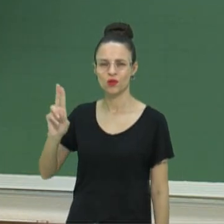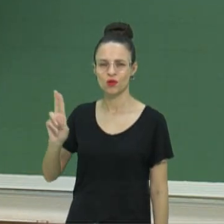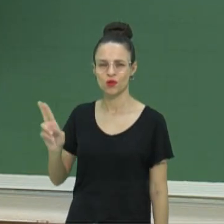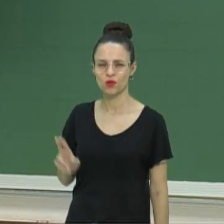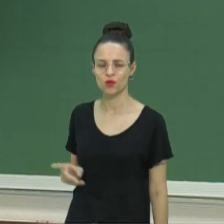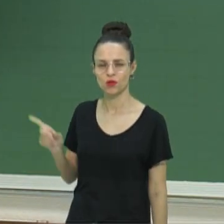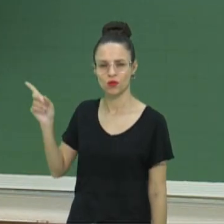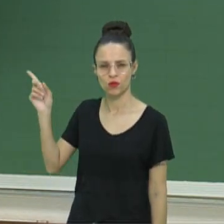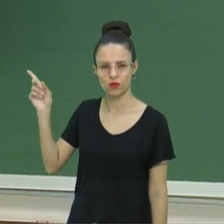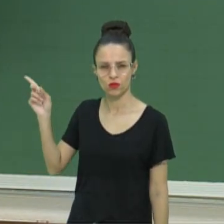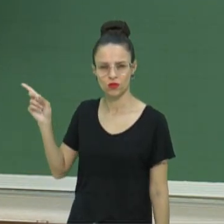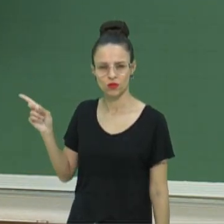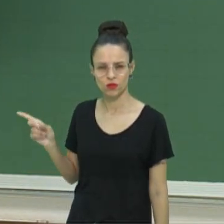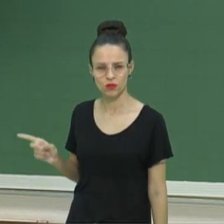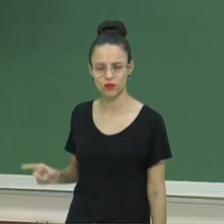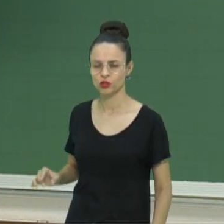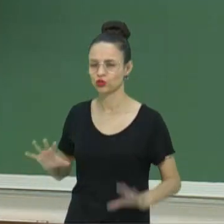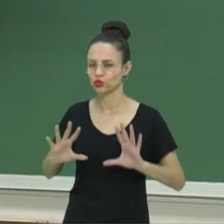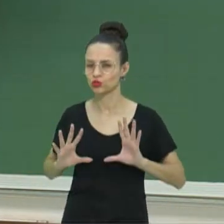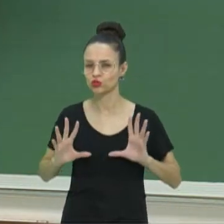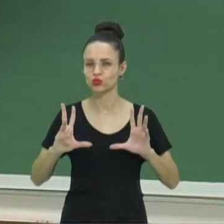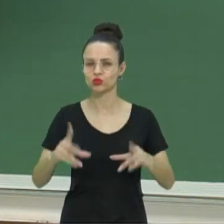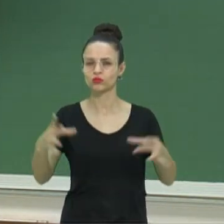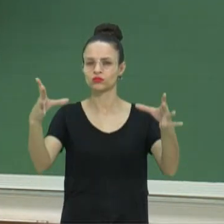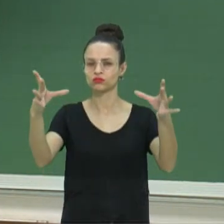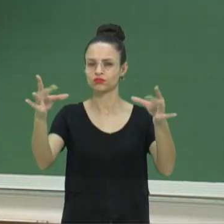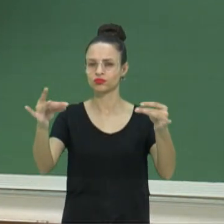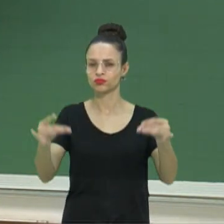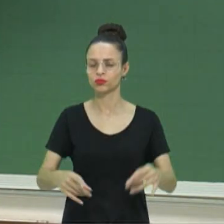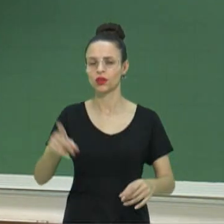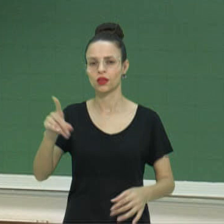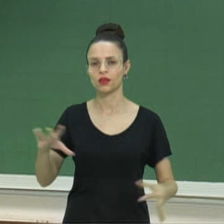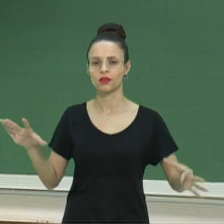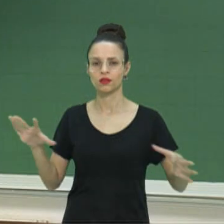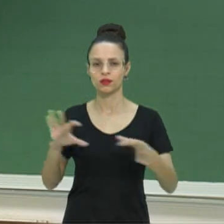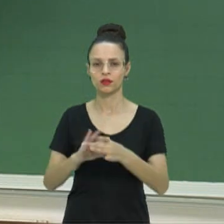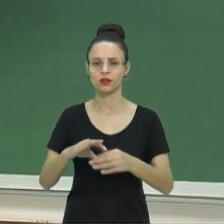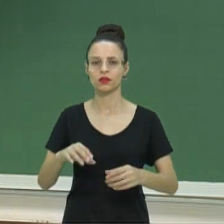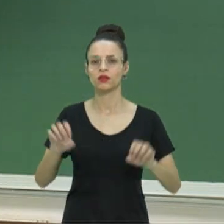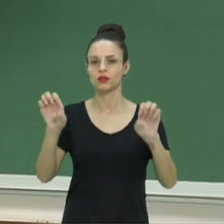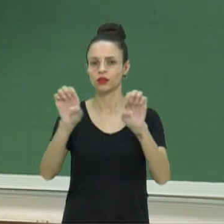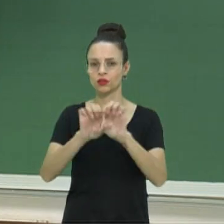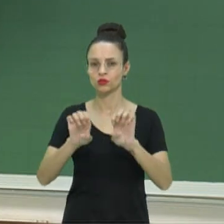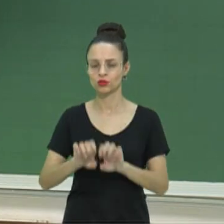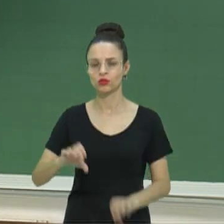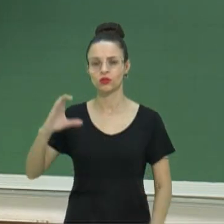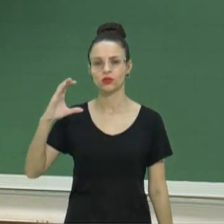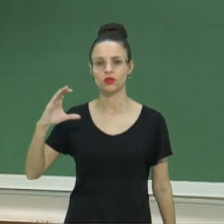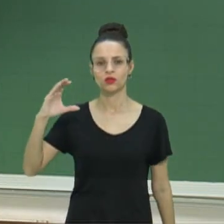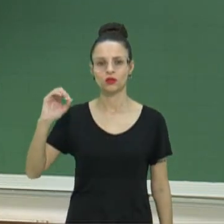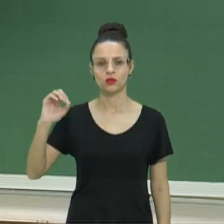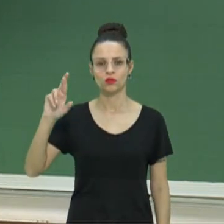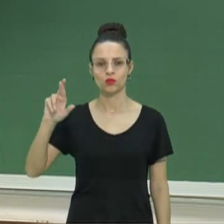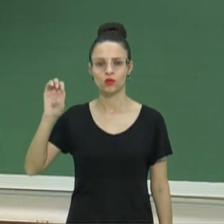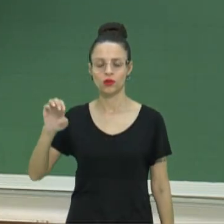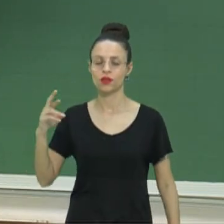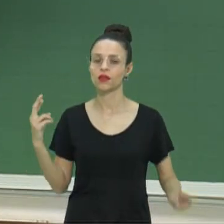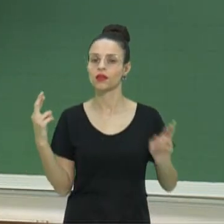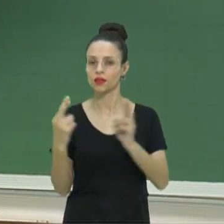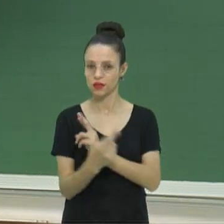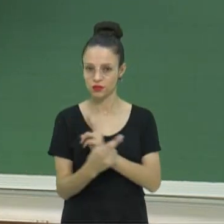retos, assoalho pélvico, diafragma, tudo isso daí faz parte da estrutura do core, relacionada